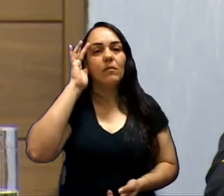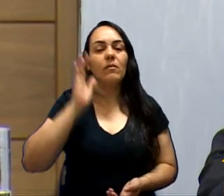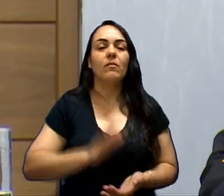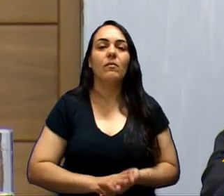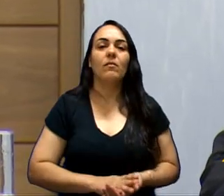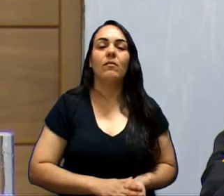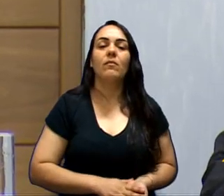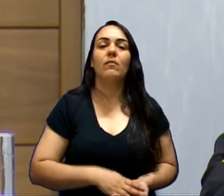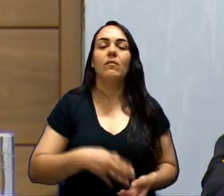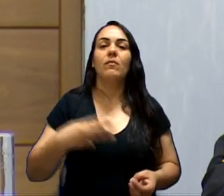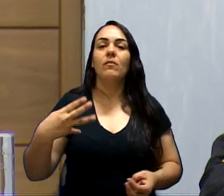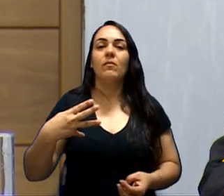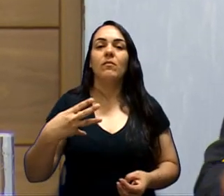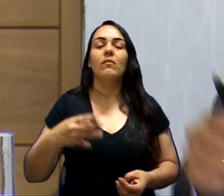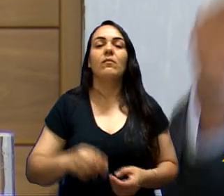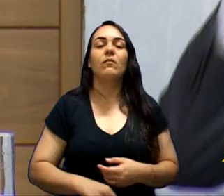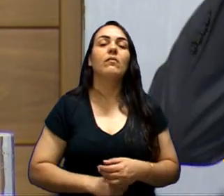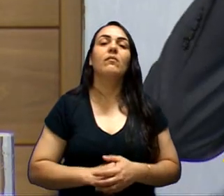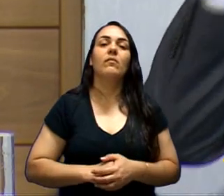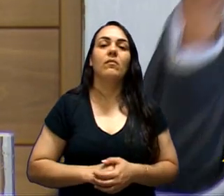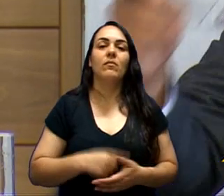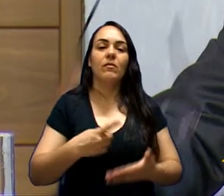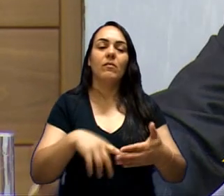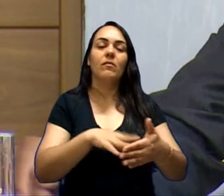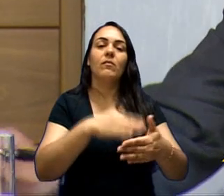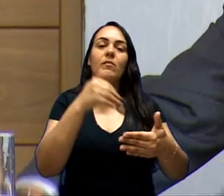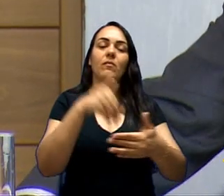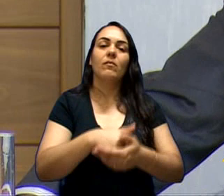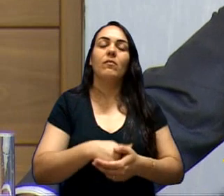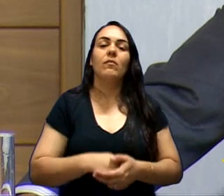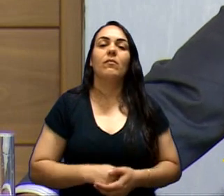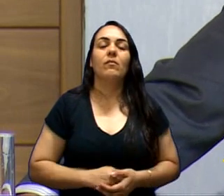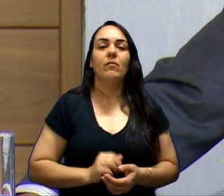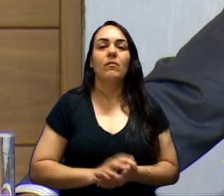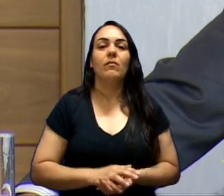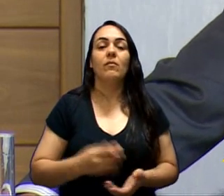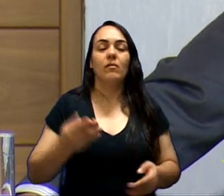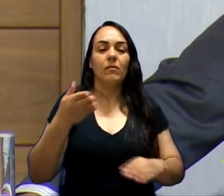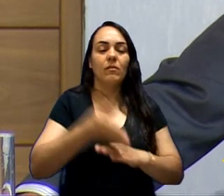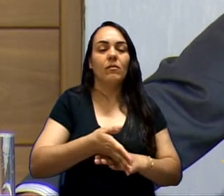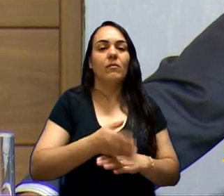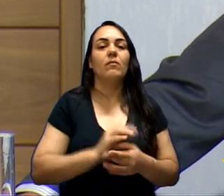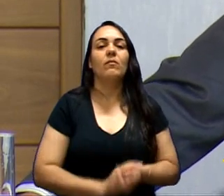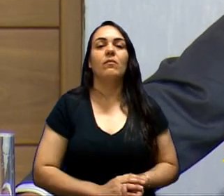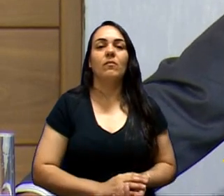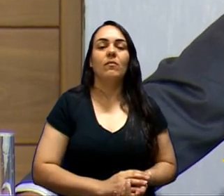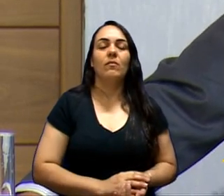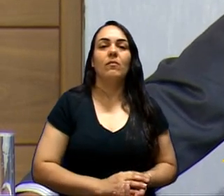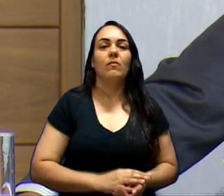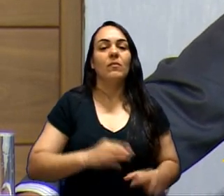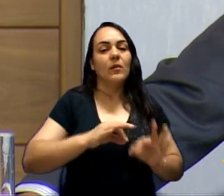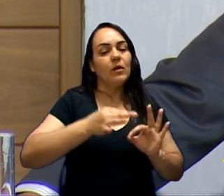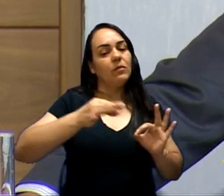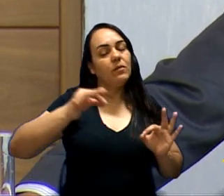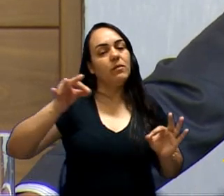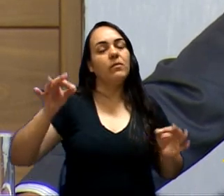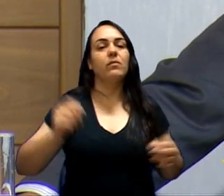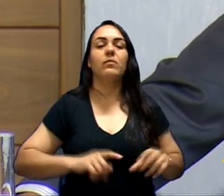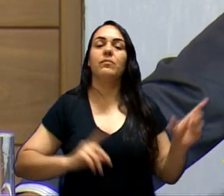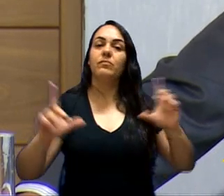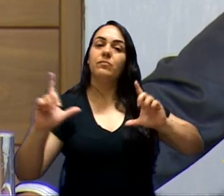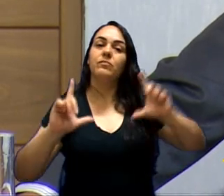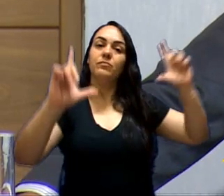total 33/2019. Eu só solicito aos colegas vereadores que nós vamos entrar agora num longo processo de votação no